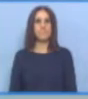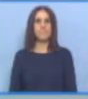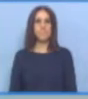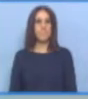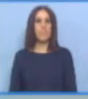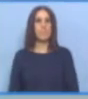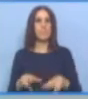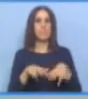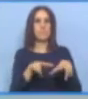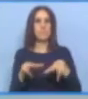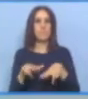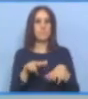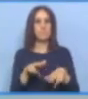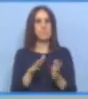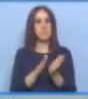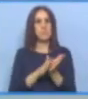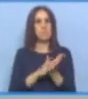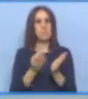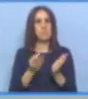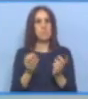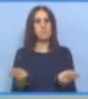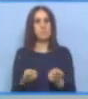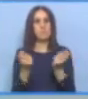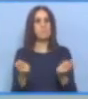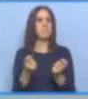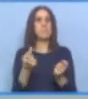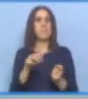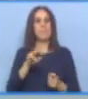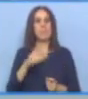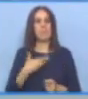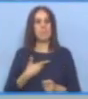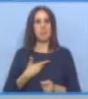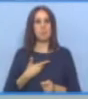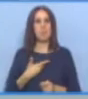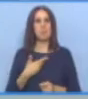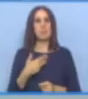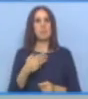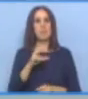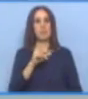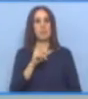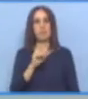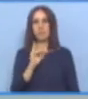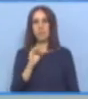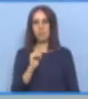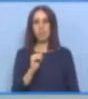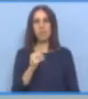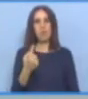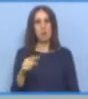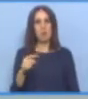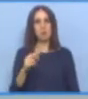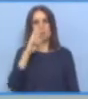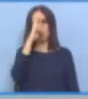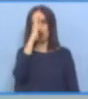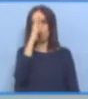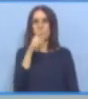Eram imagens destes testemunhos inseridos na campanha Mind. A Caritas está a desenvolver um